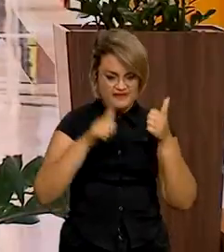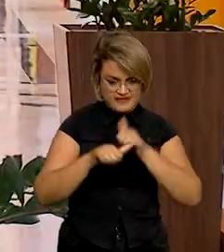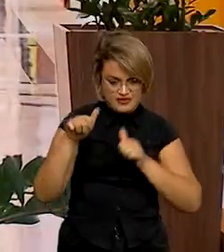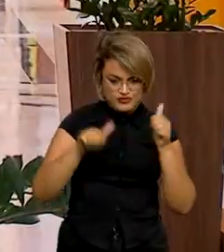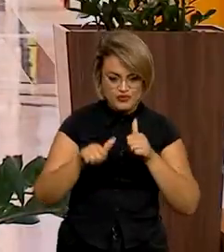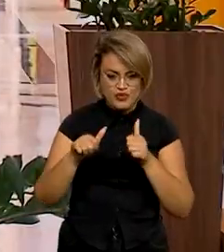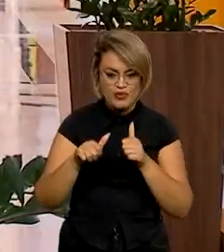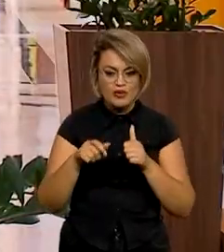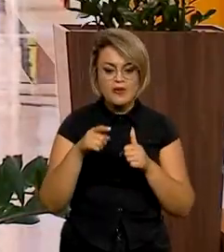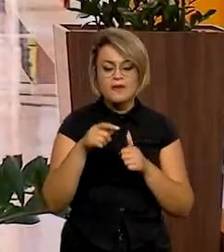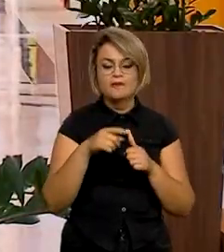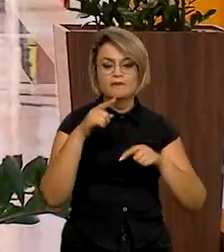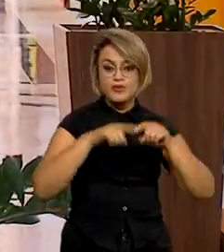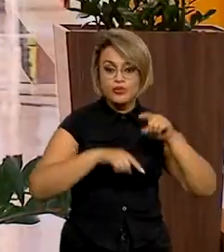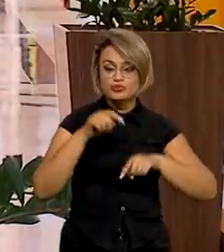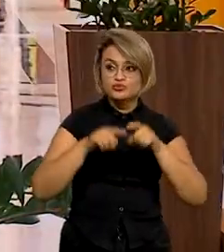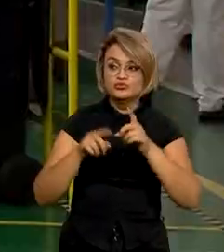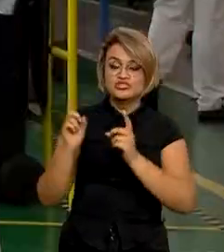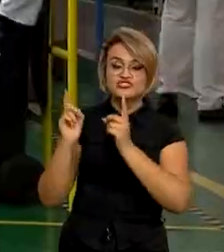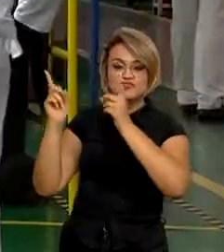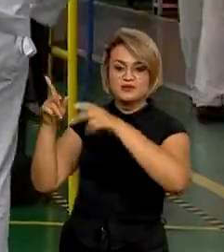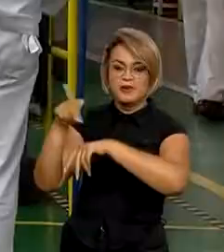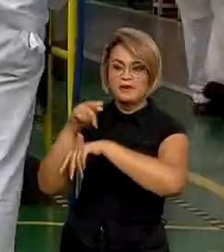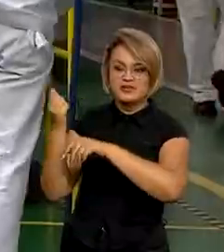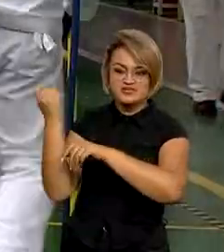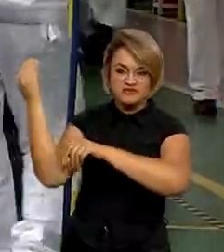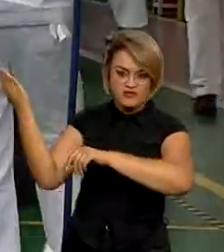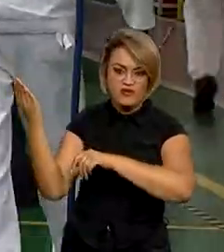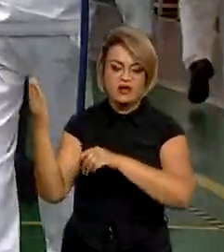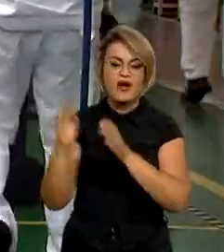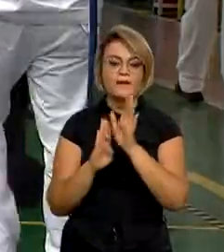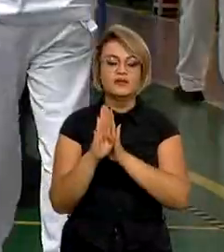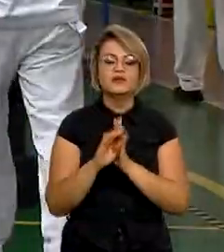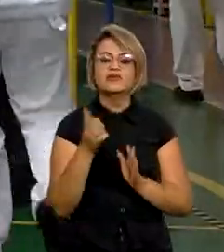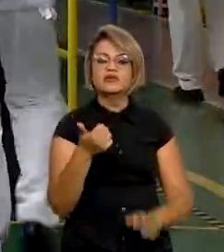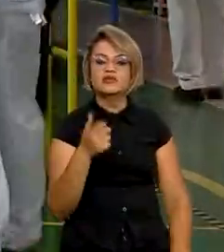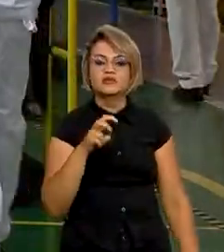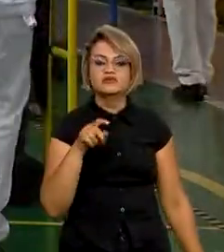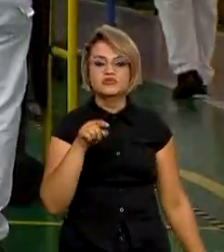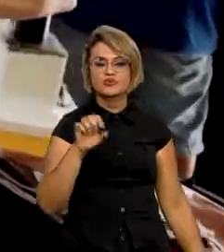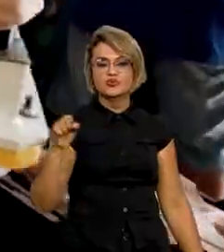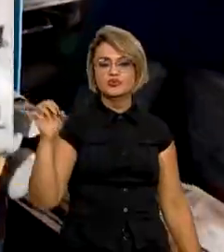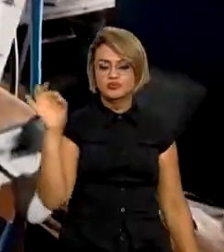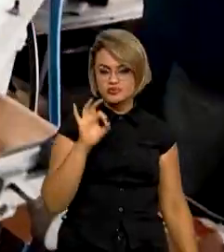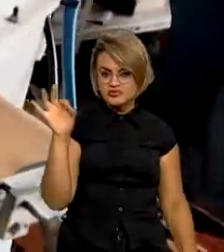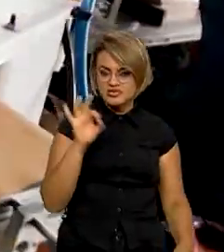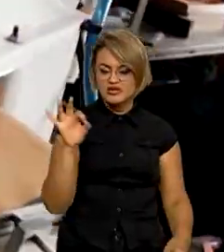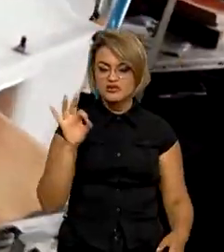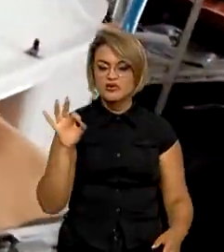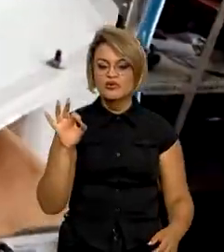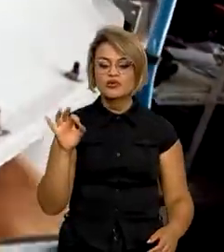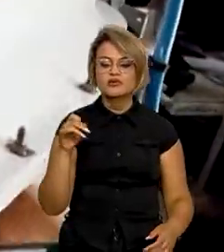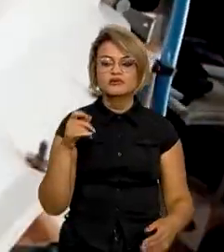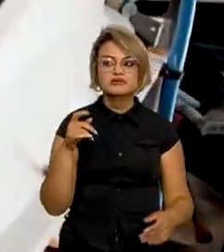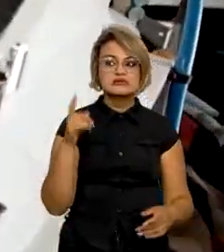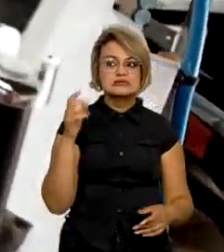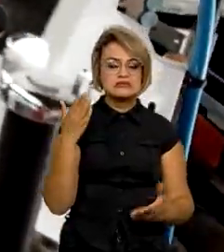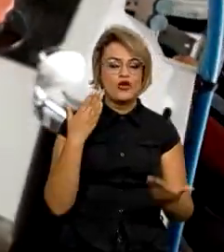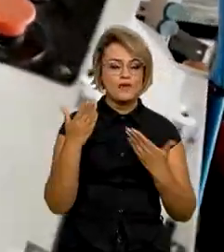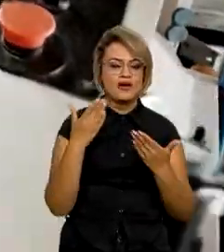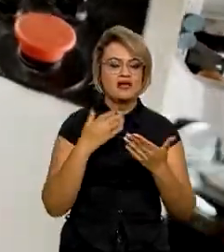o volume de produtos exportados aumentou 15,8% em relação ao mesmo mês